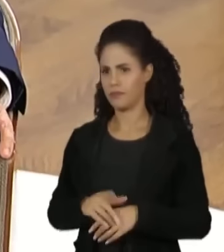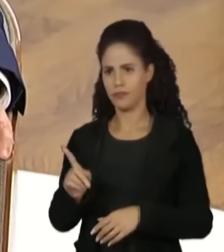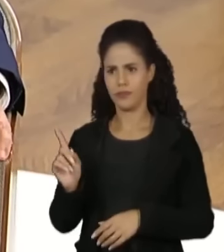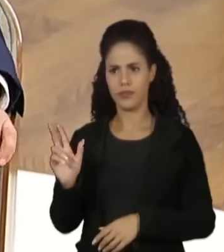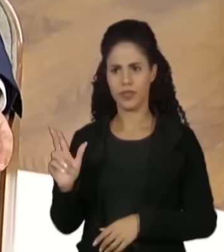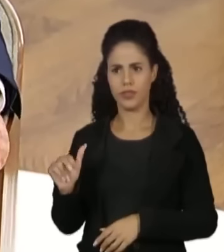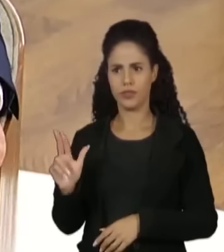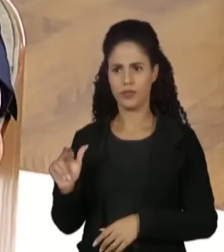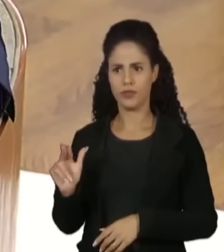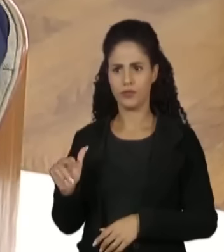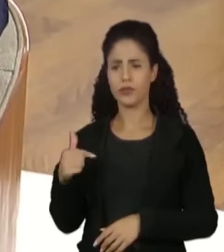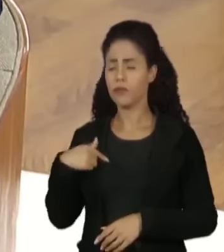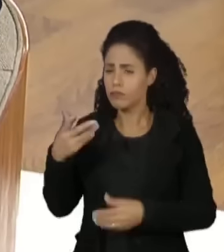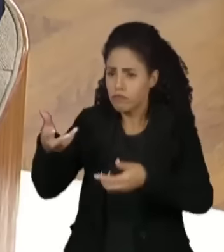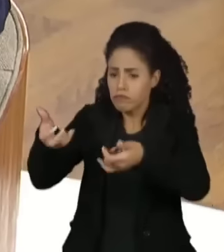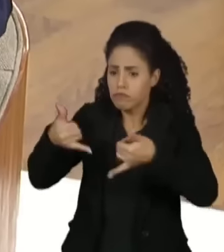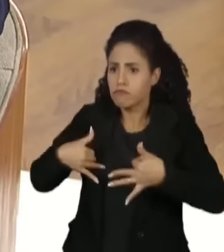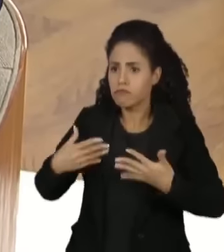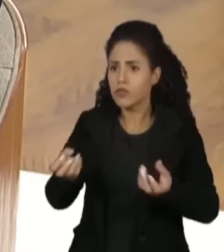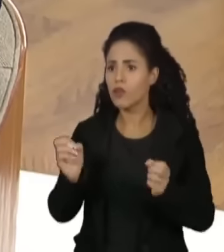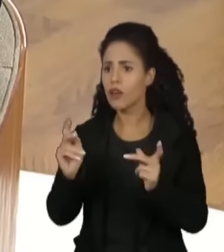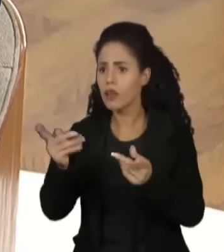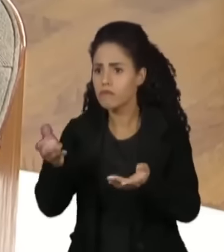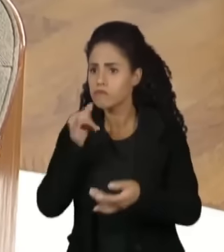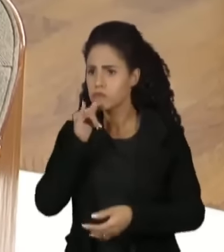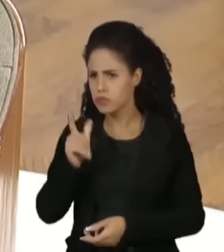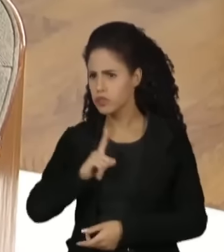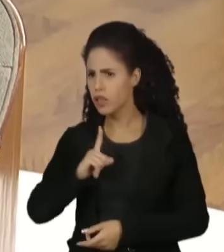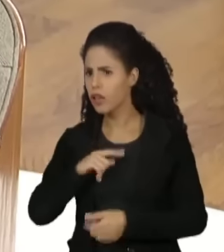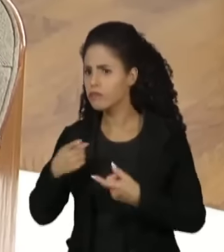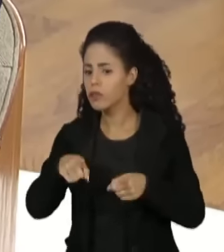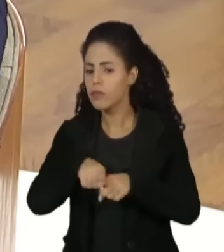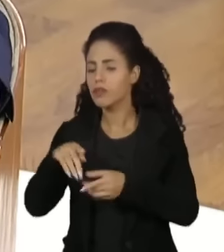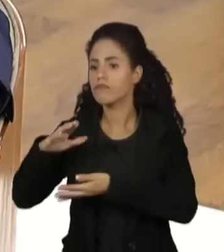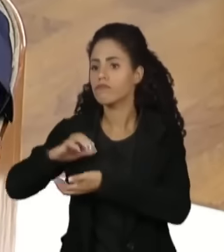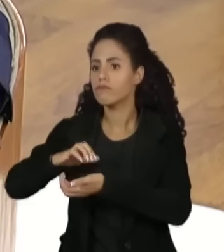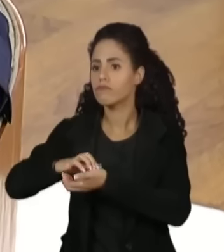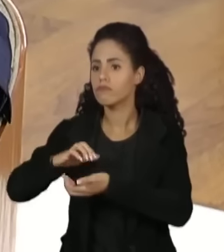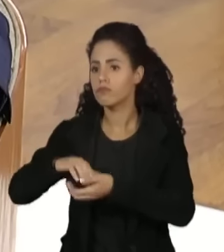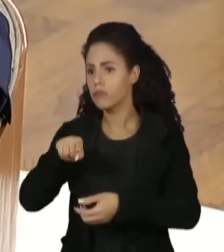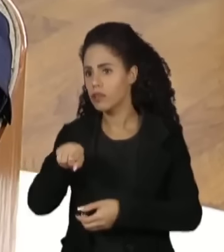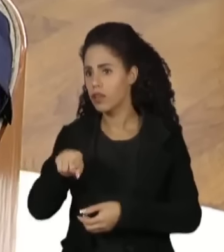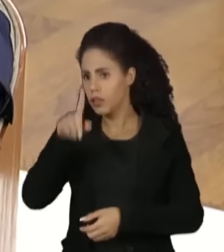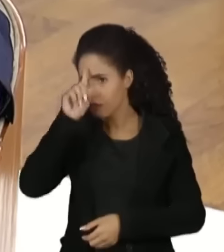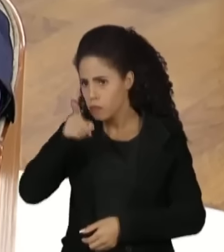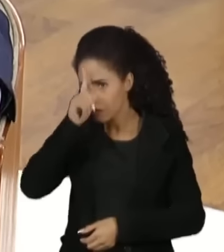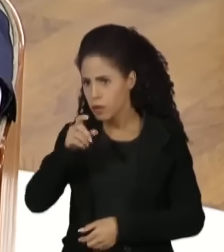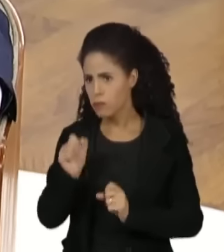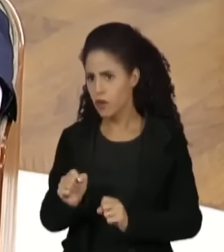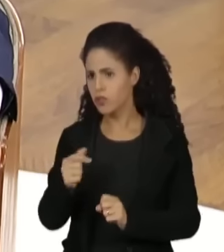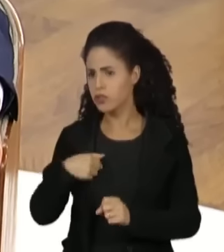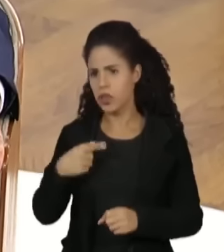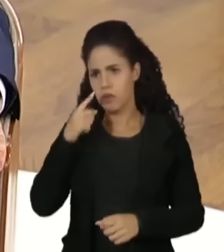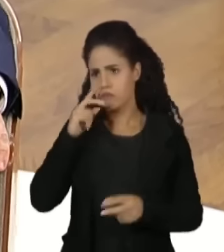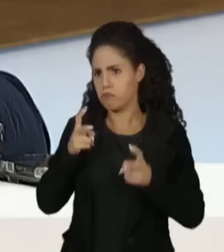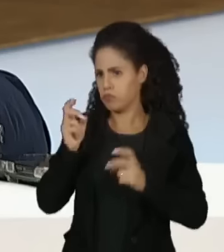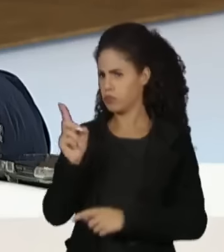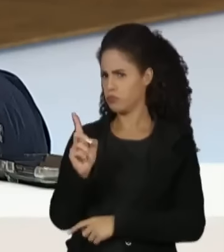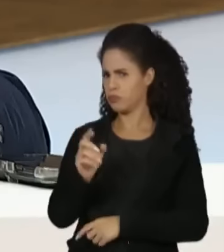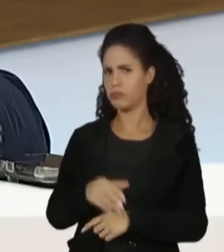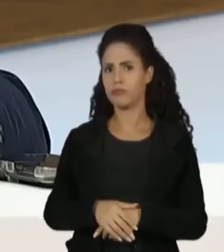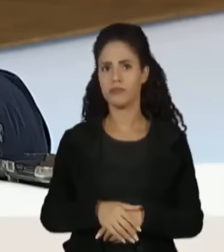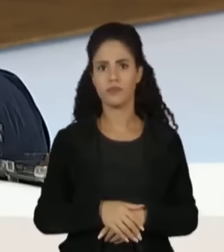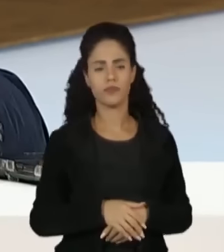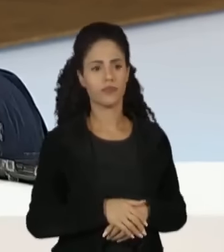para ouvir qualquer comentário de decisão que o Supremo tenha invadido o varejo da política, porque eu não vejo nenhuma.